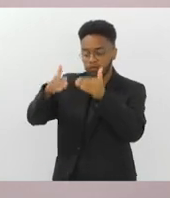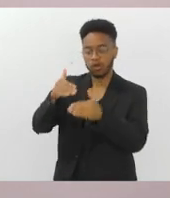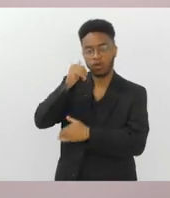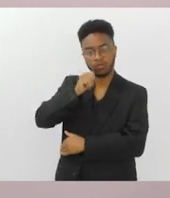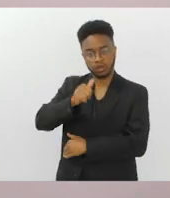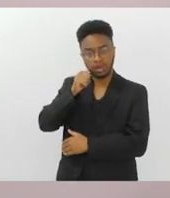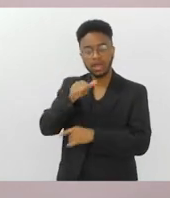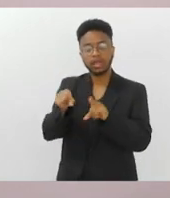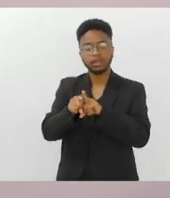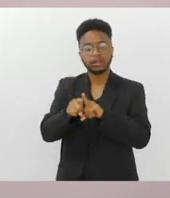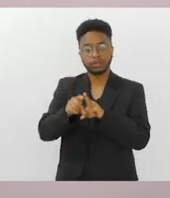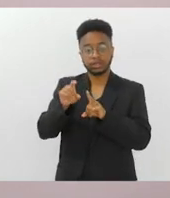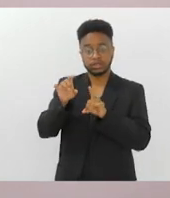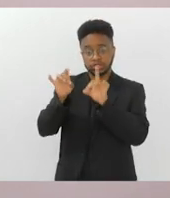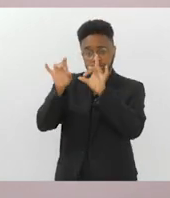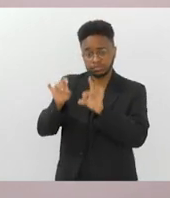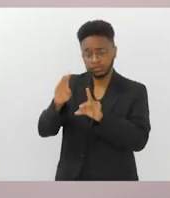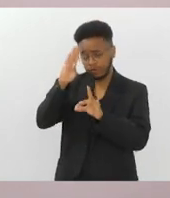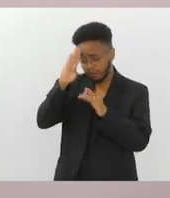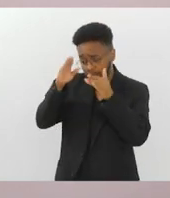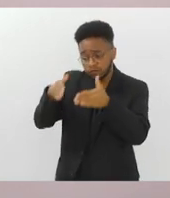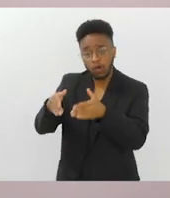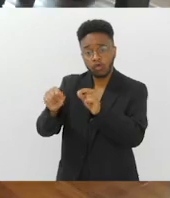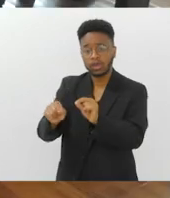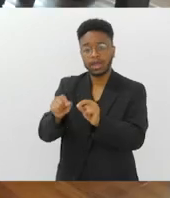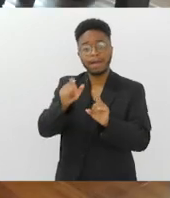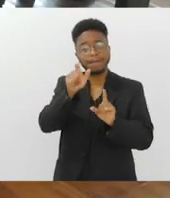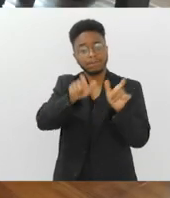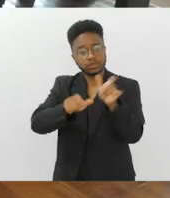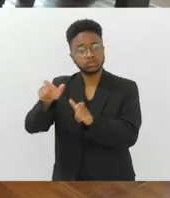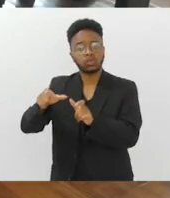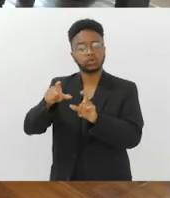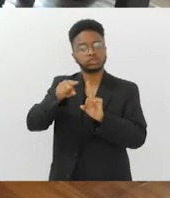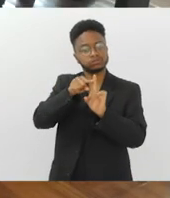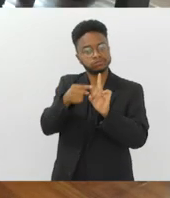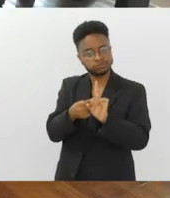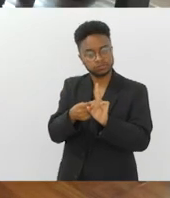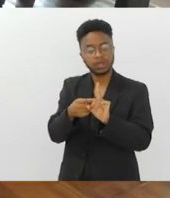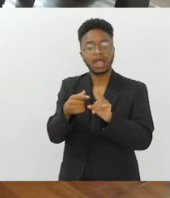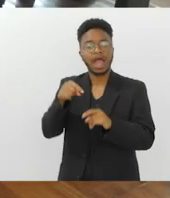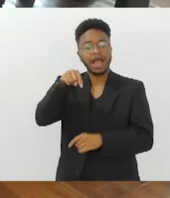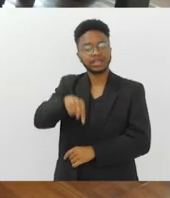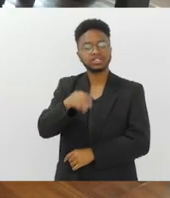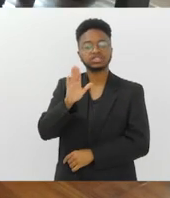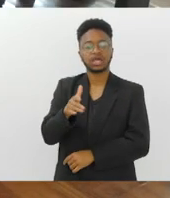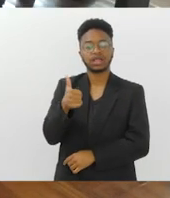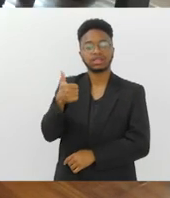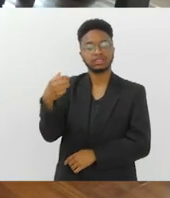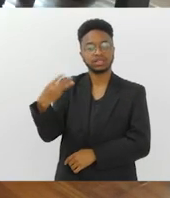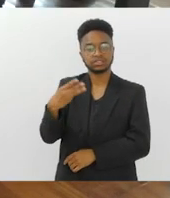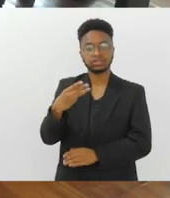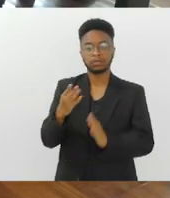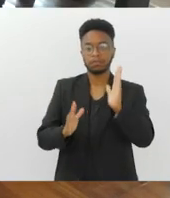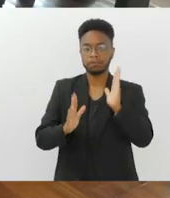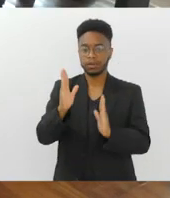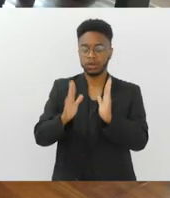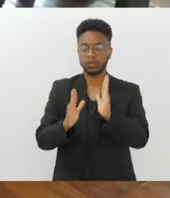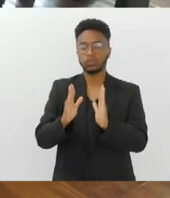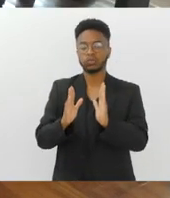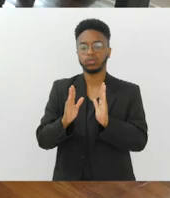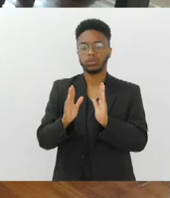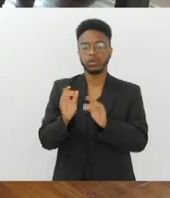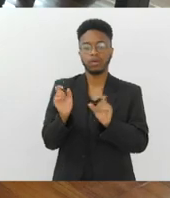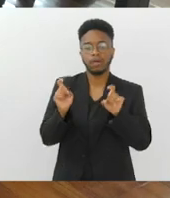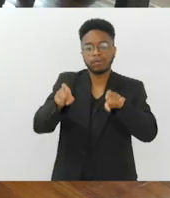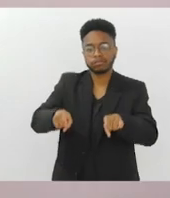especial às pessoas que gestam, essa casa legislativa, que está na 13ª legislatura,